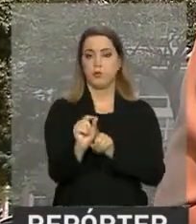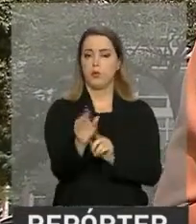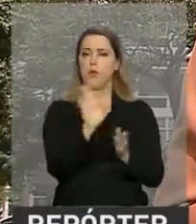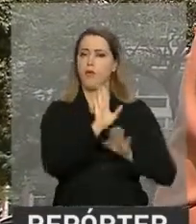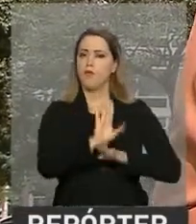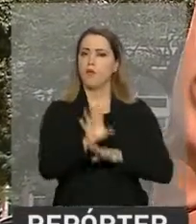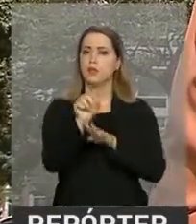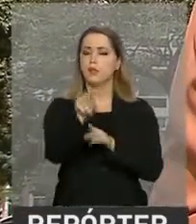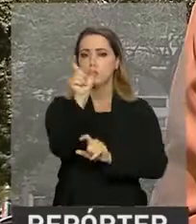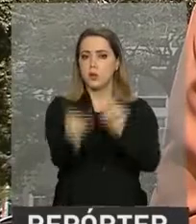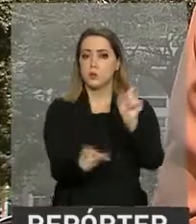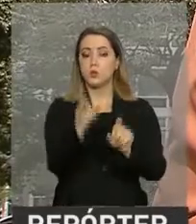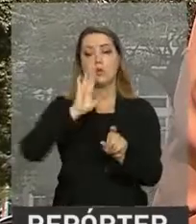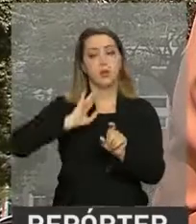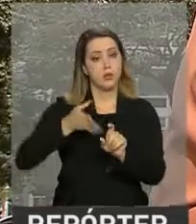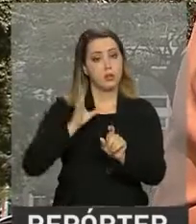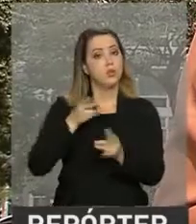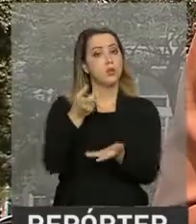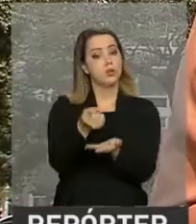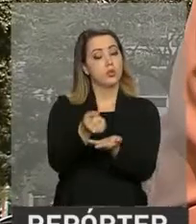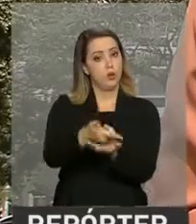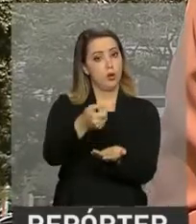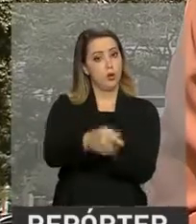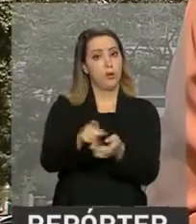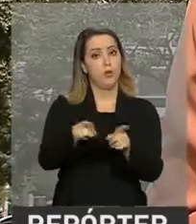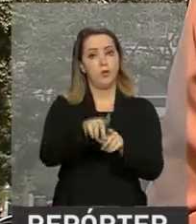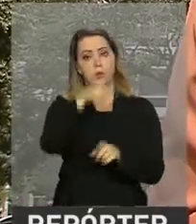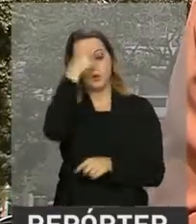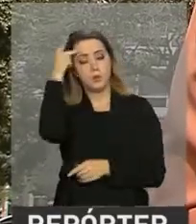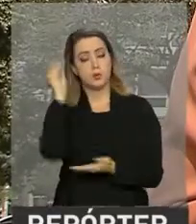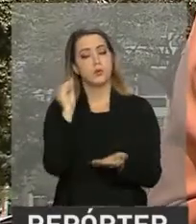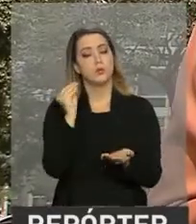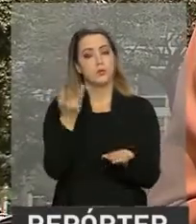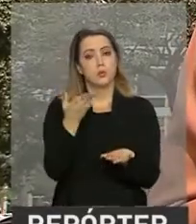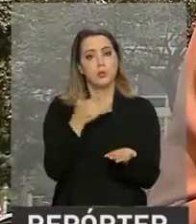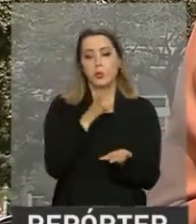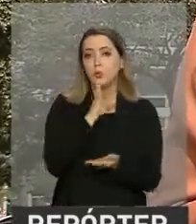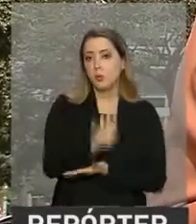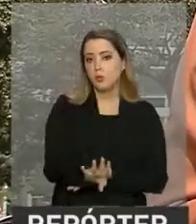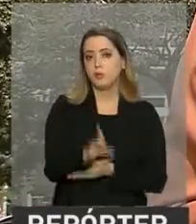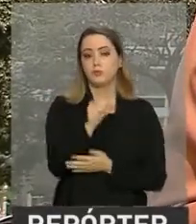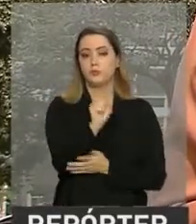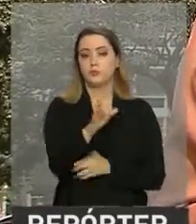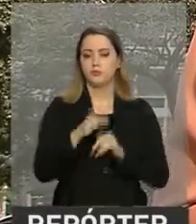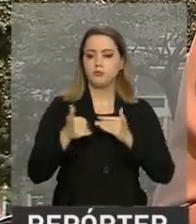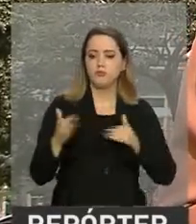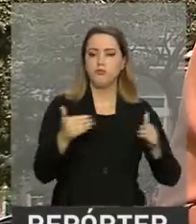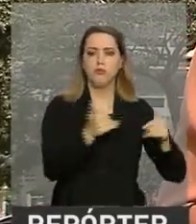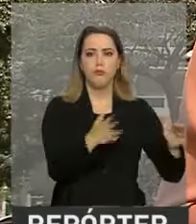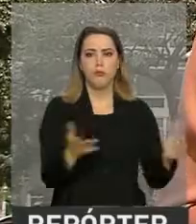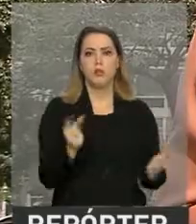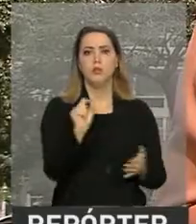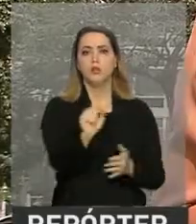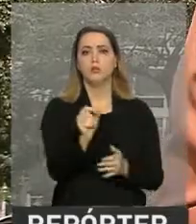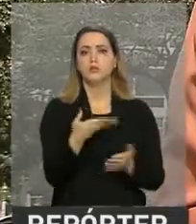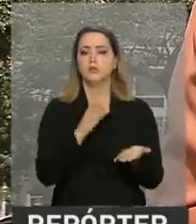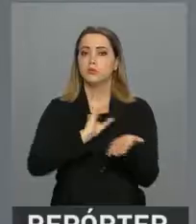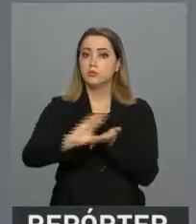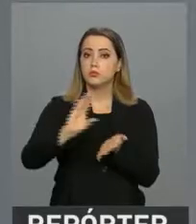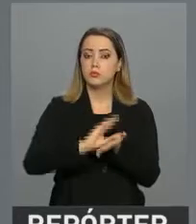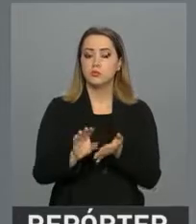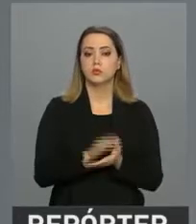atender quem já é investidor do tesouro direto e quem ainda não está cadastrado a idéia é expandir cada vez mais essa forma de